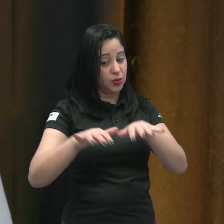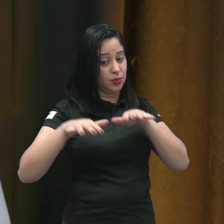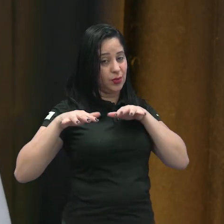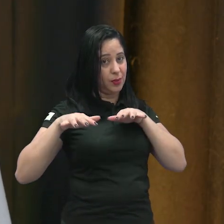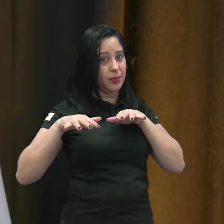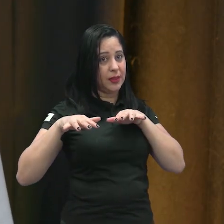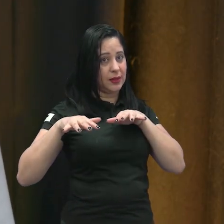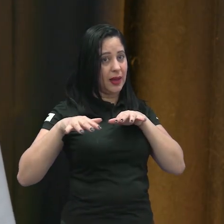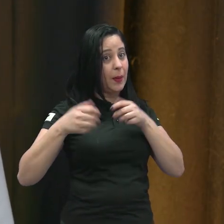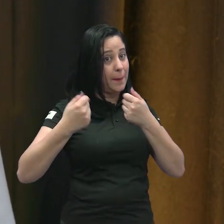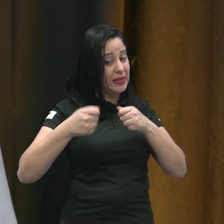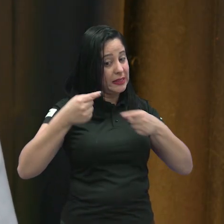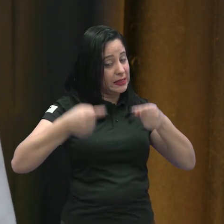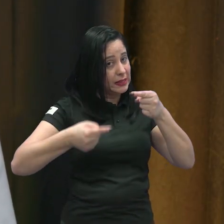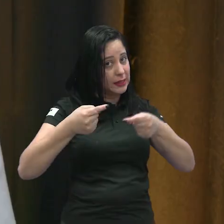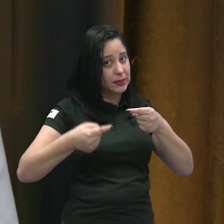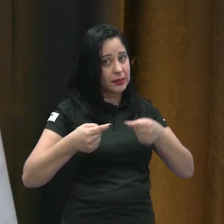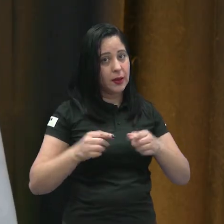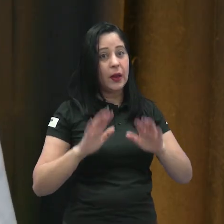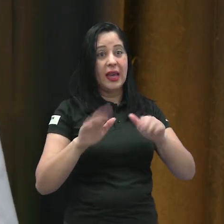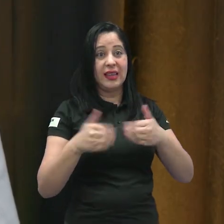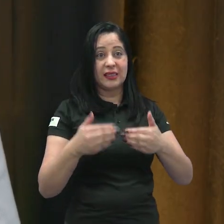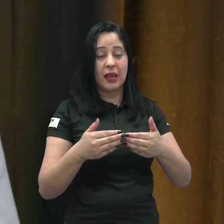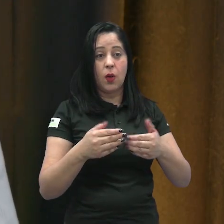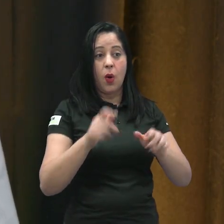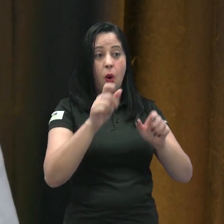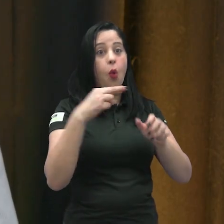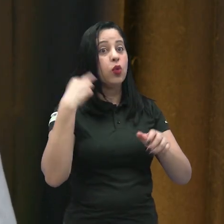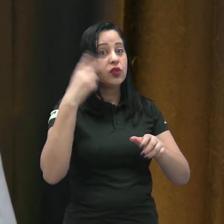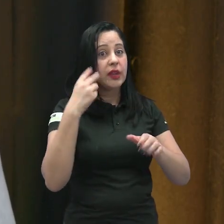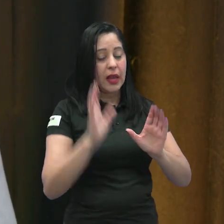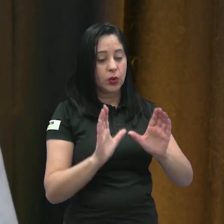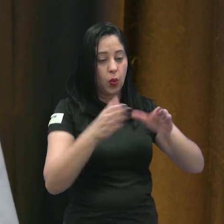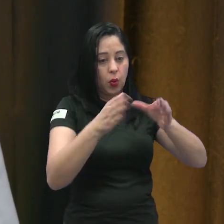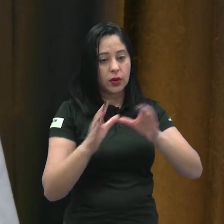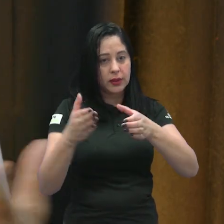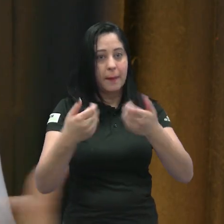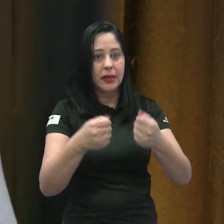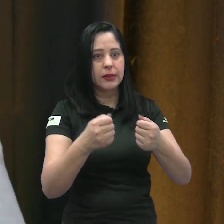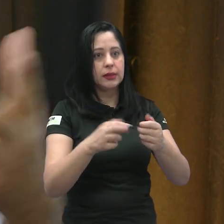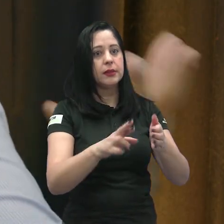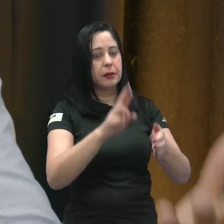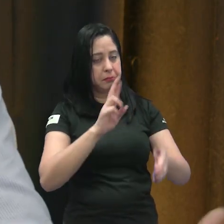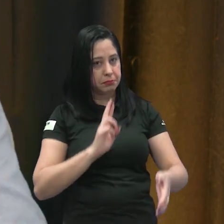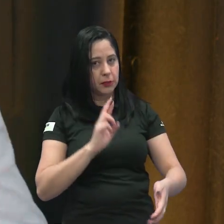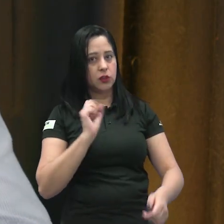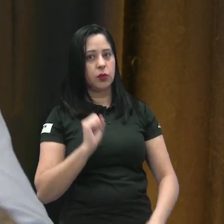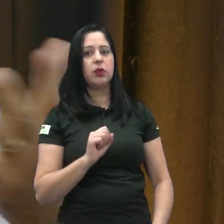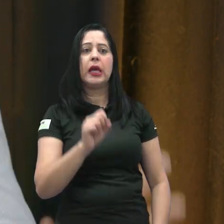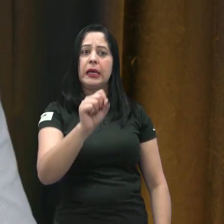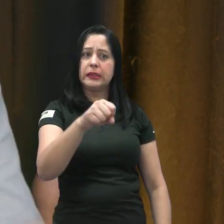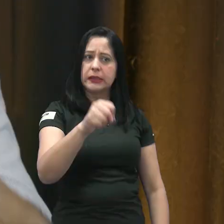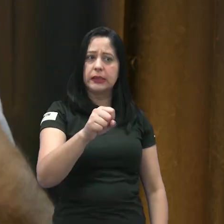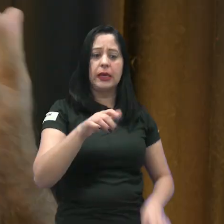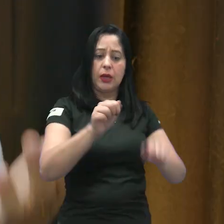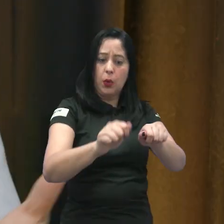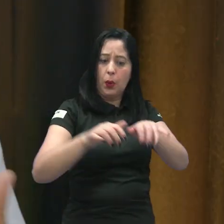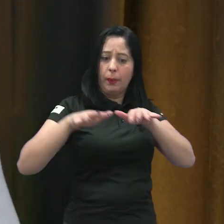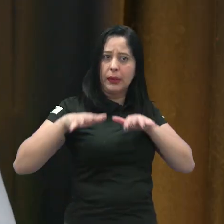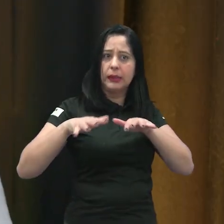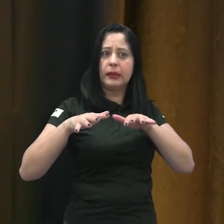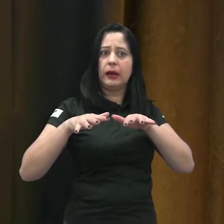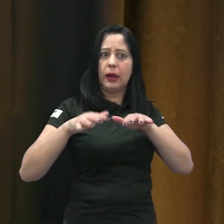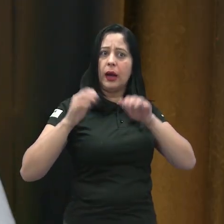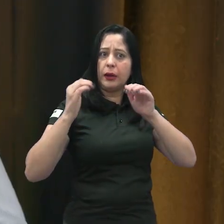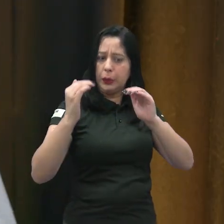sobre aquela matéria. Portanto, quem está nas comissões teria que dizer, olha, o plenário é amplo, é